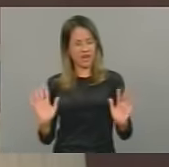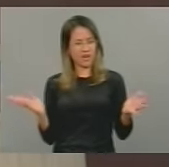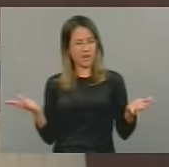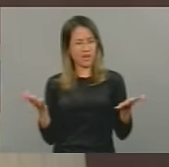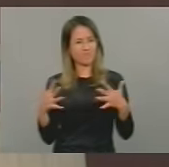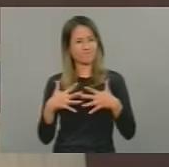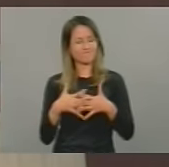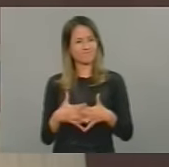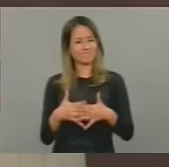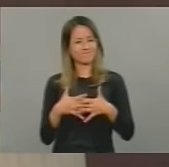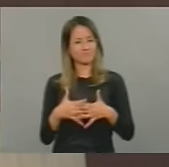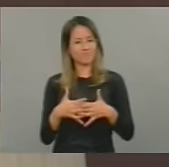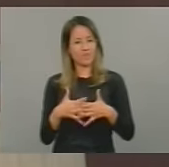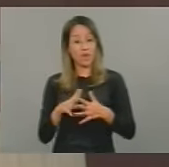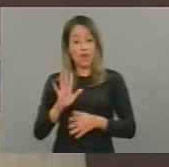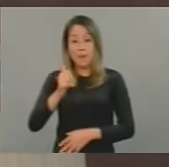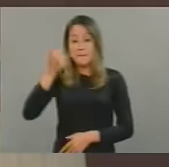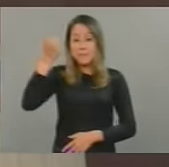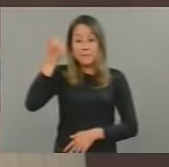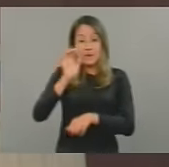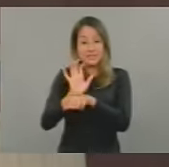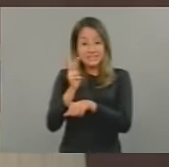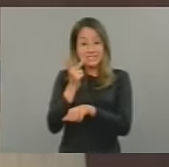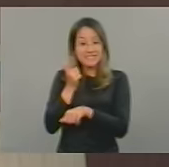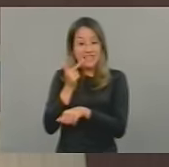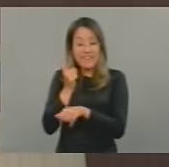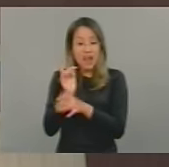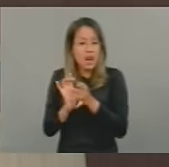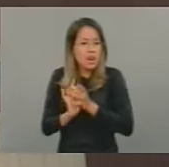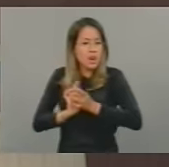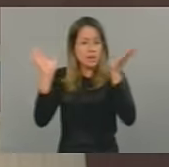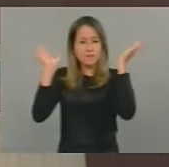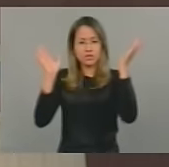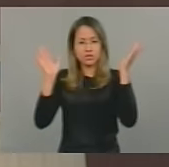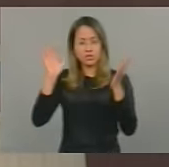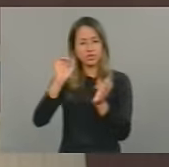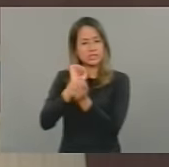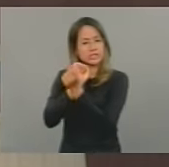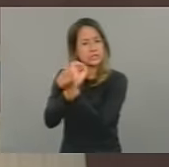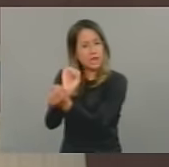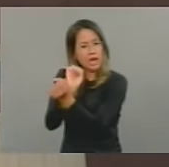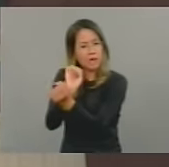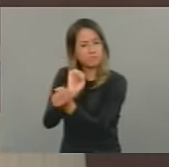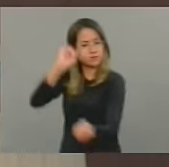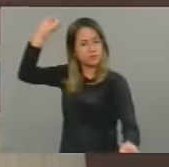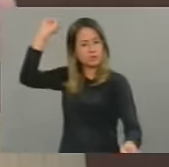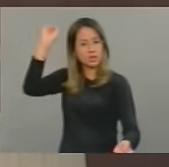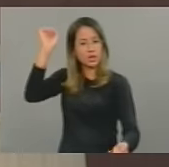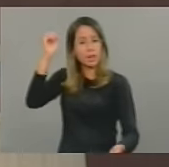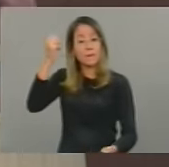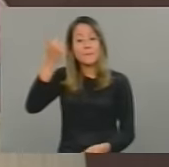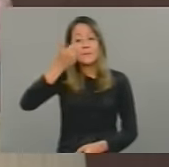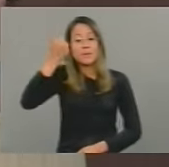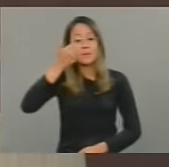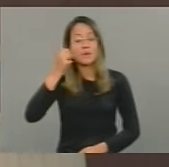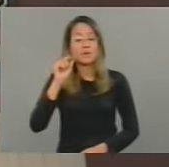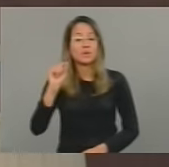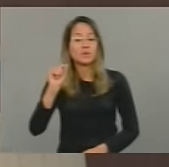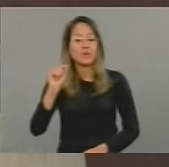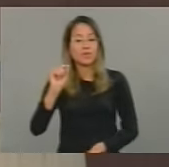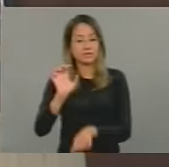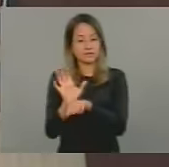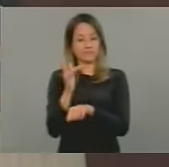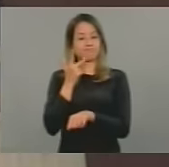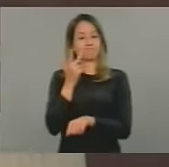buscou a abolição dos seus escravos, não pode silenciar diante de tamanho ato